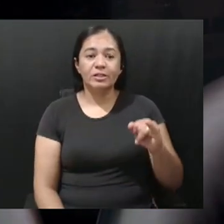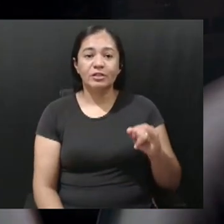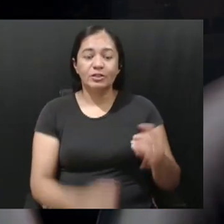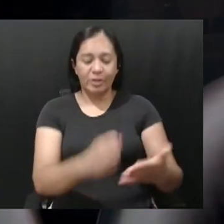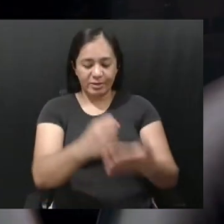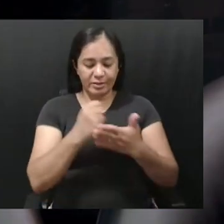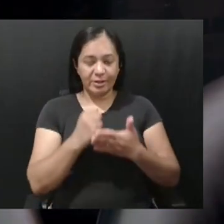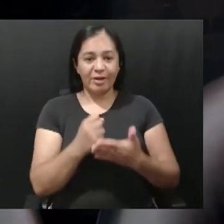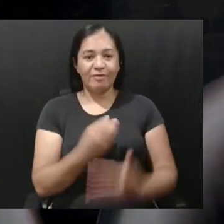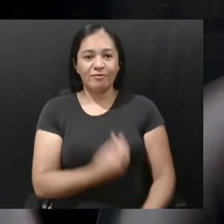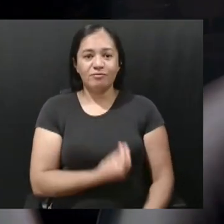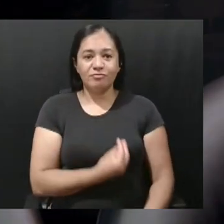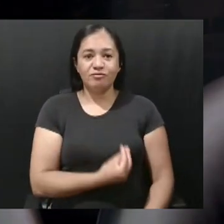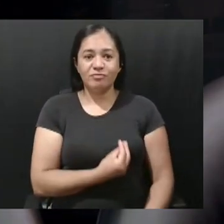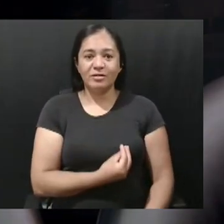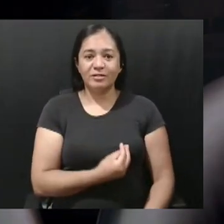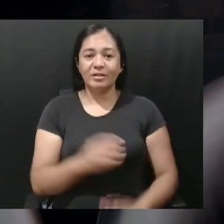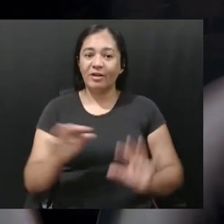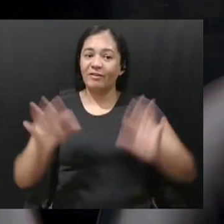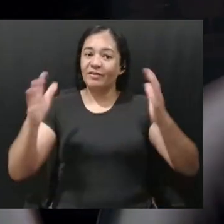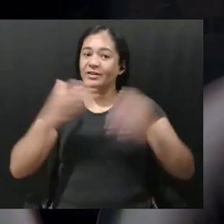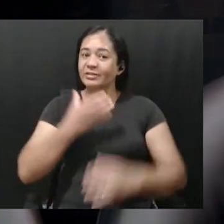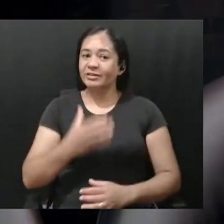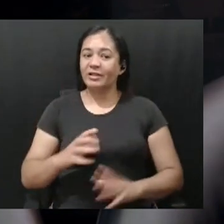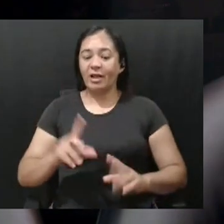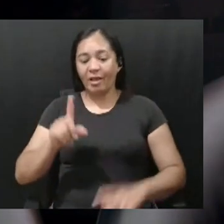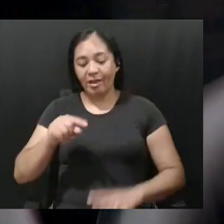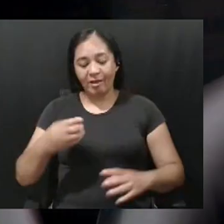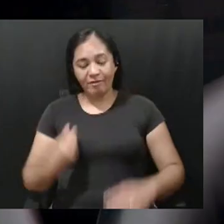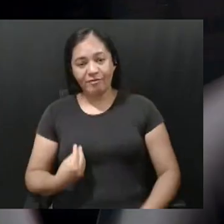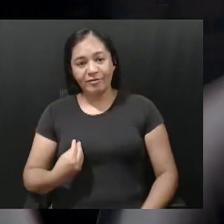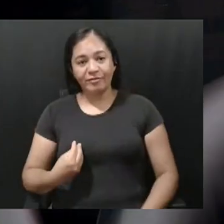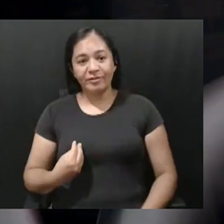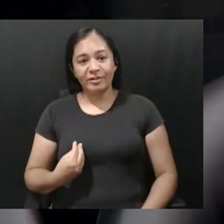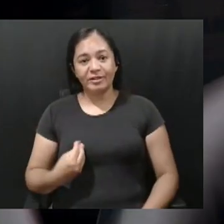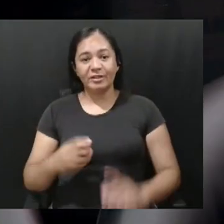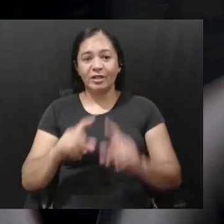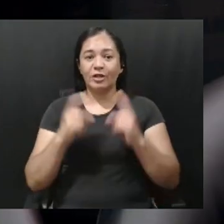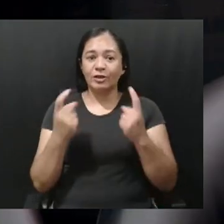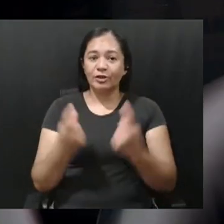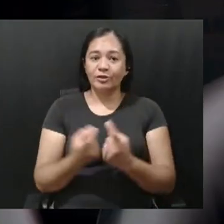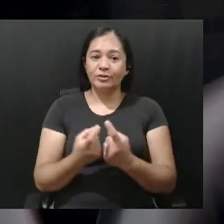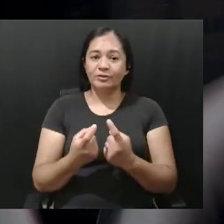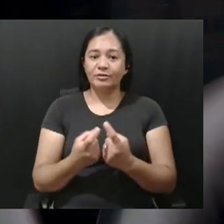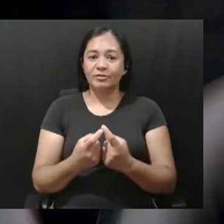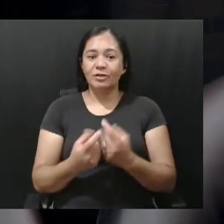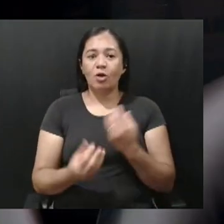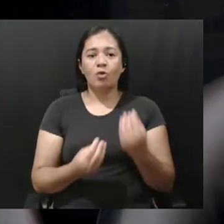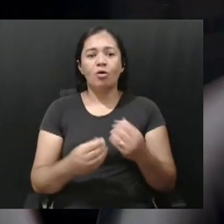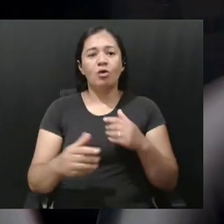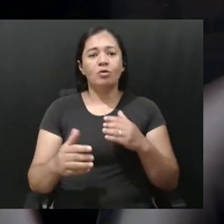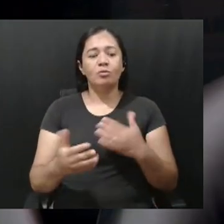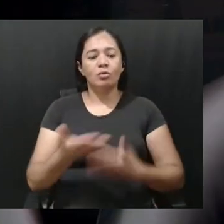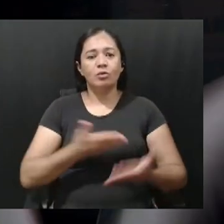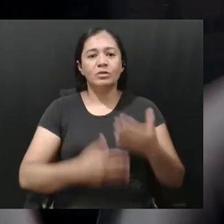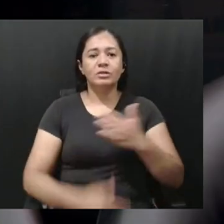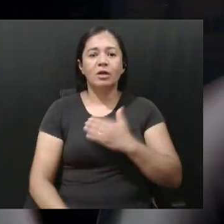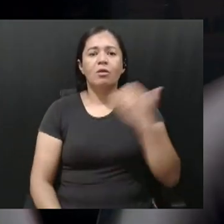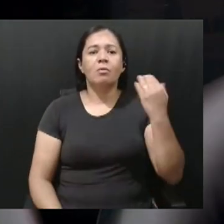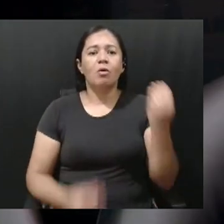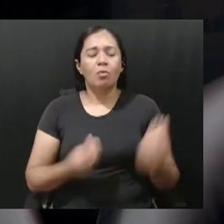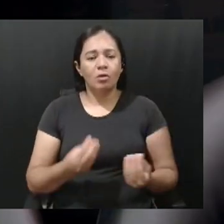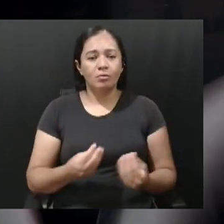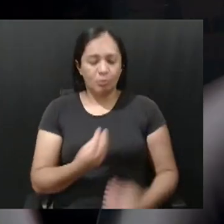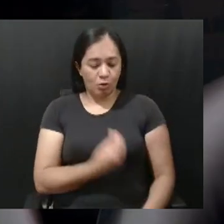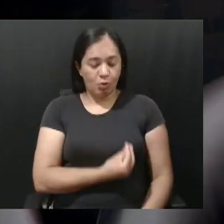vida, né? Reunião de pessoas é vida, né? Você lida com a morte trazendo vida, né? E é assim Uhum. que você segue, né? Você segue vivendo, né?